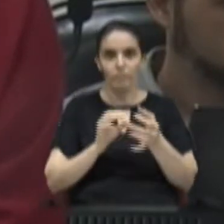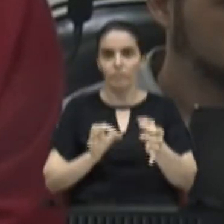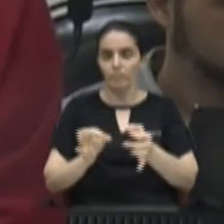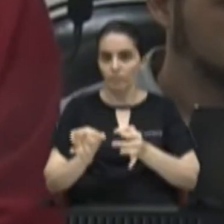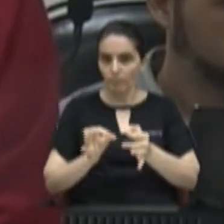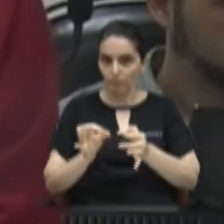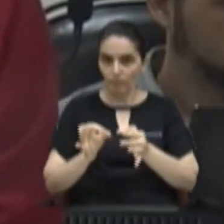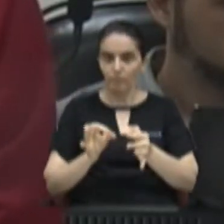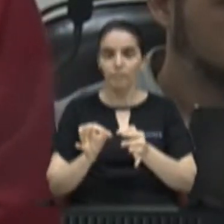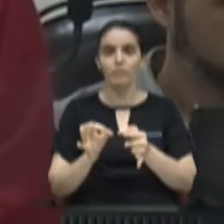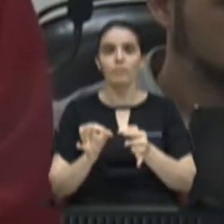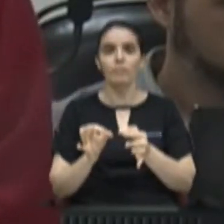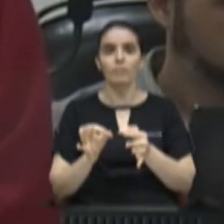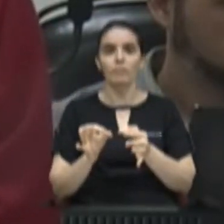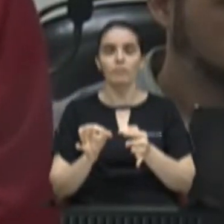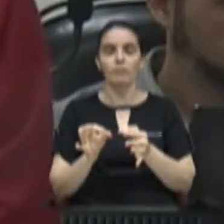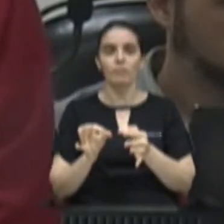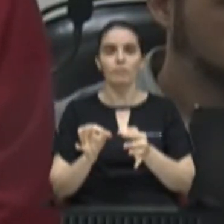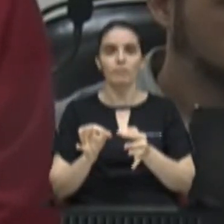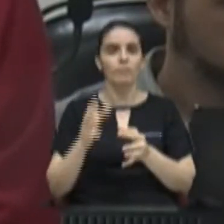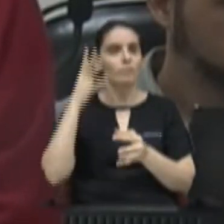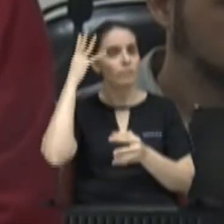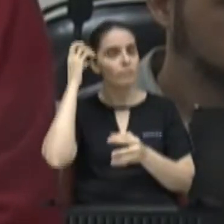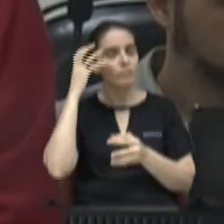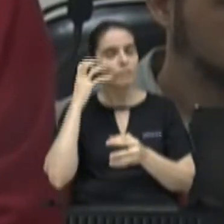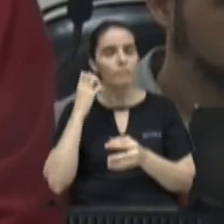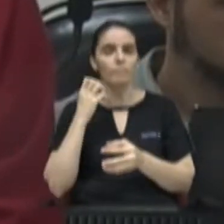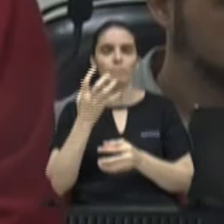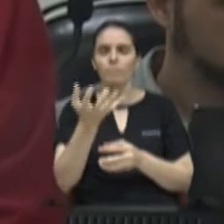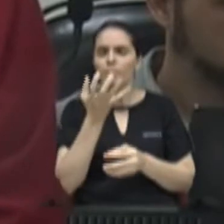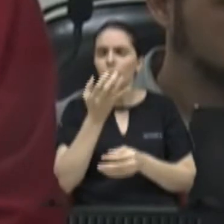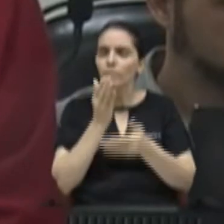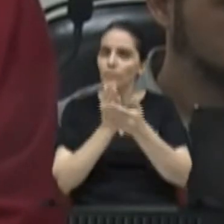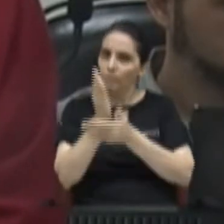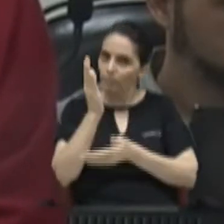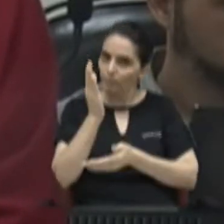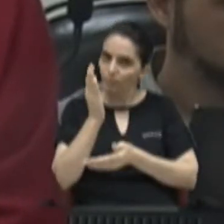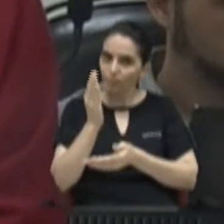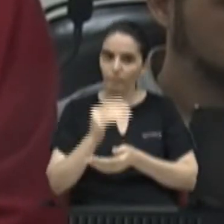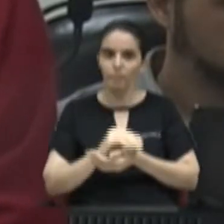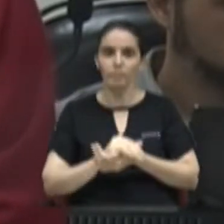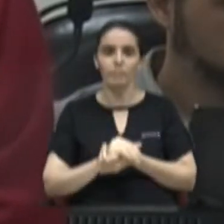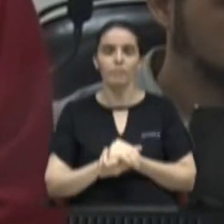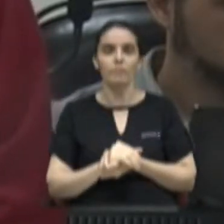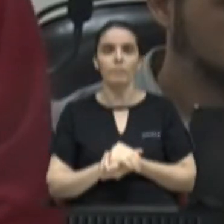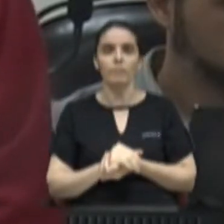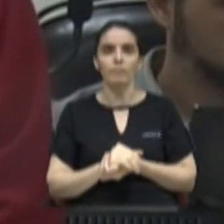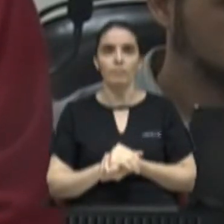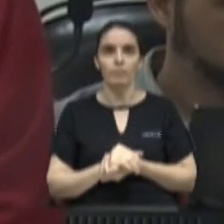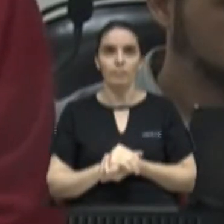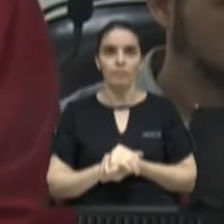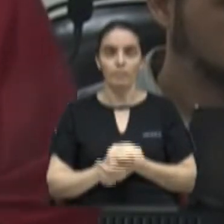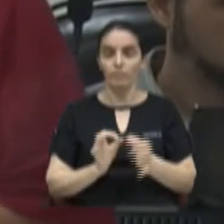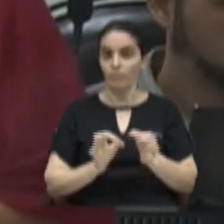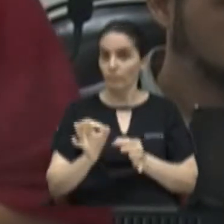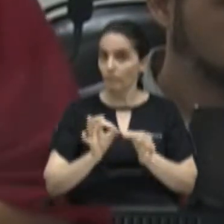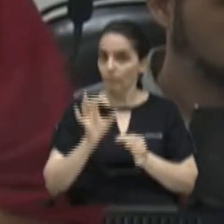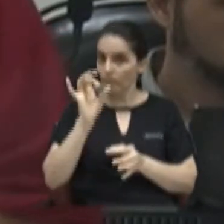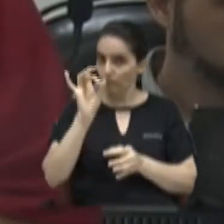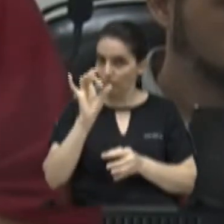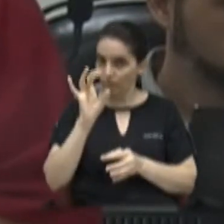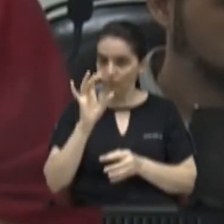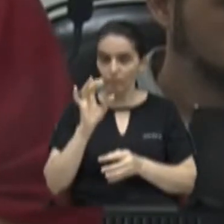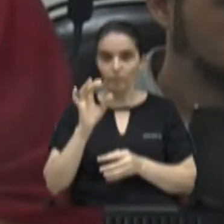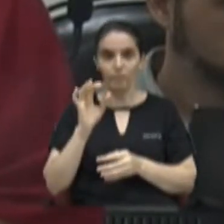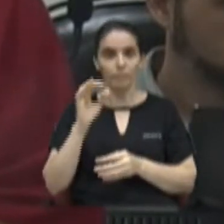projeto que tanto sonhei com sua aprovação. Só que esse projeto, ele não é só meu. Ele é de